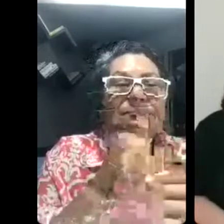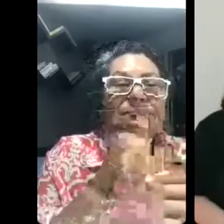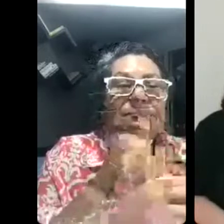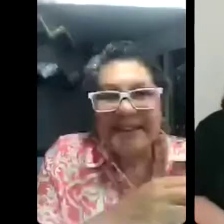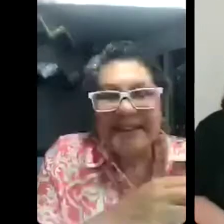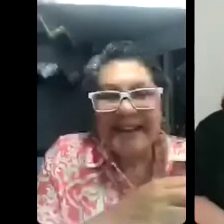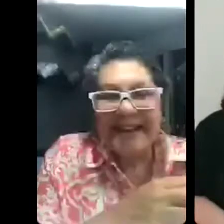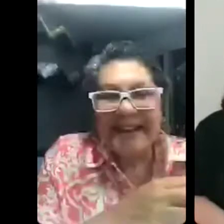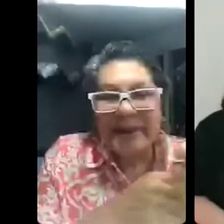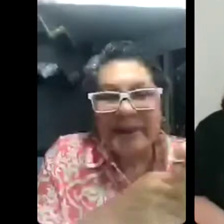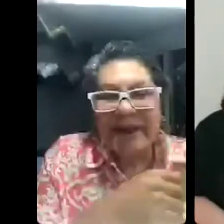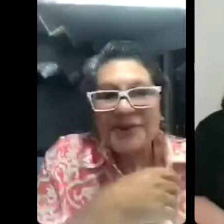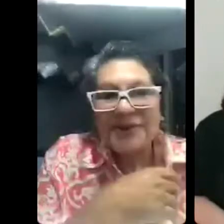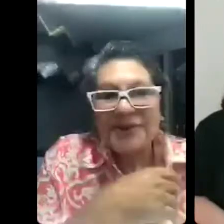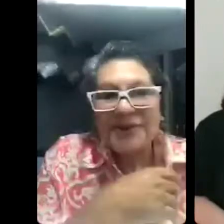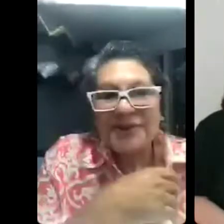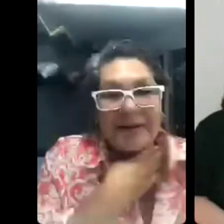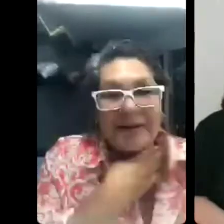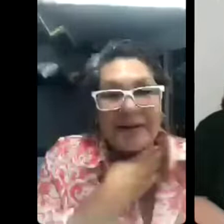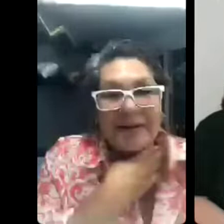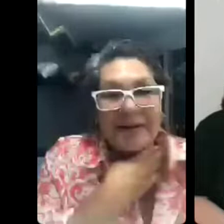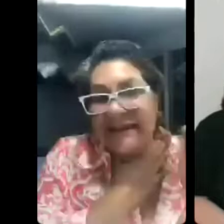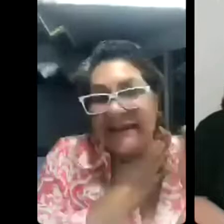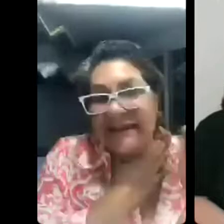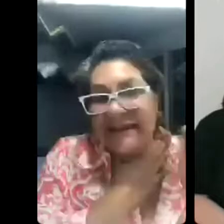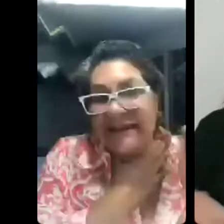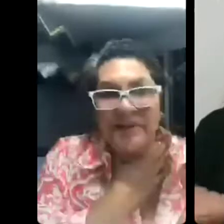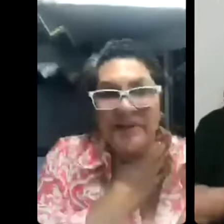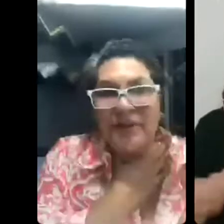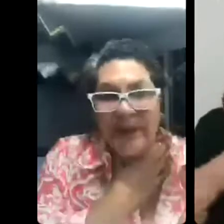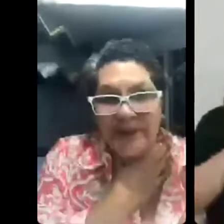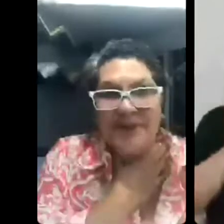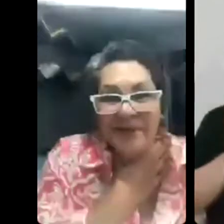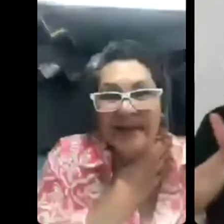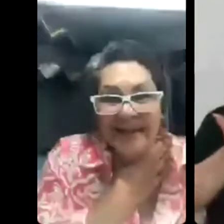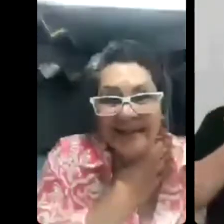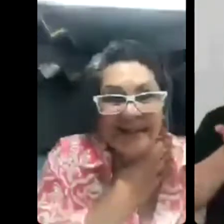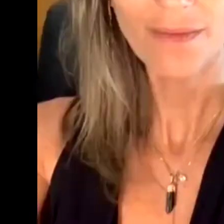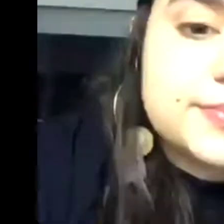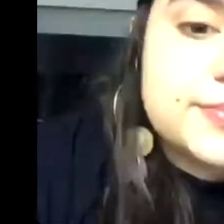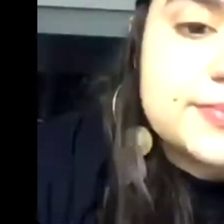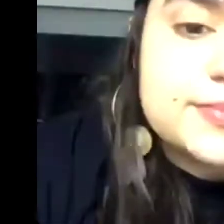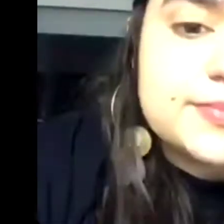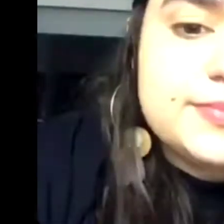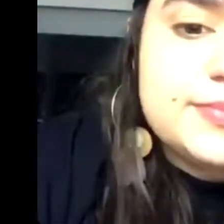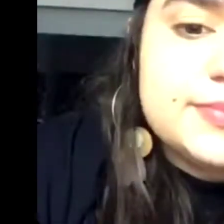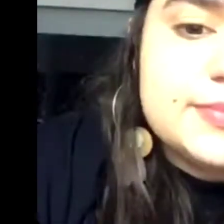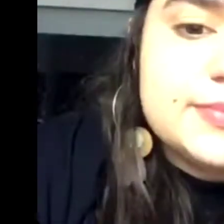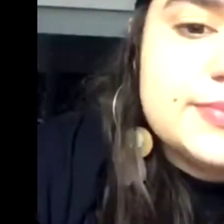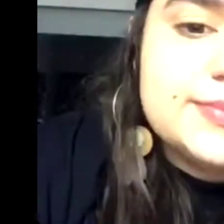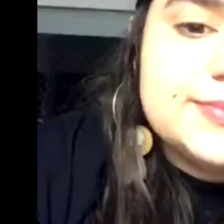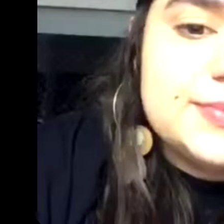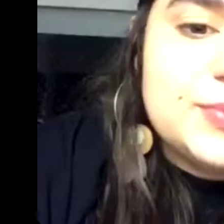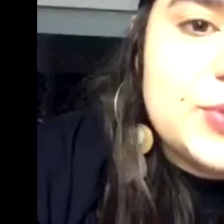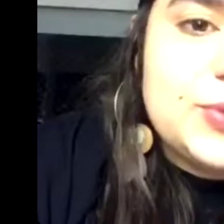coisas que eu escrevi foram cartas de agradecimento aos médicos que me atenderam. Oi,